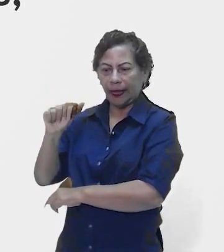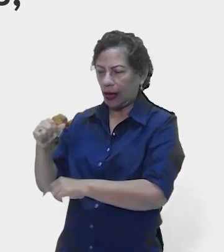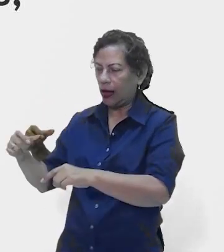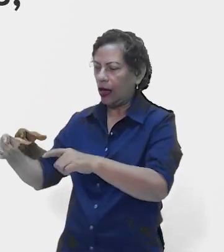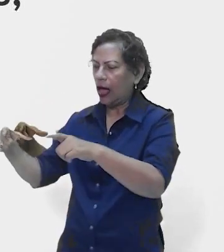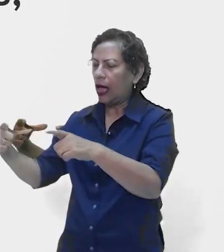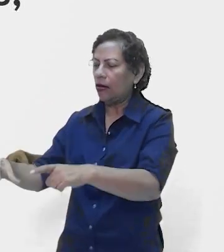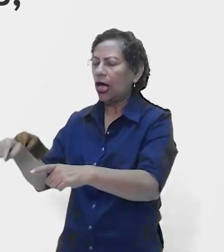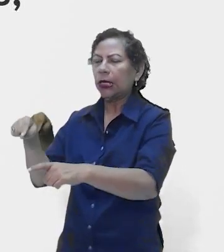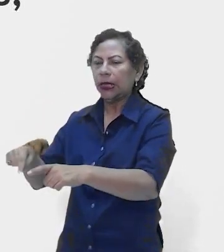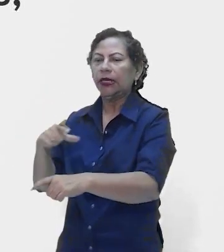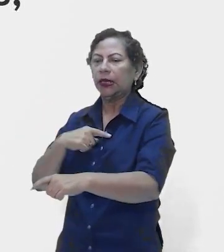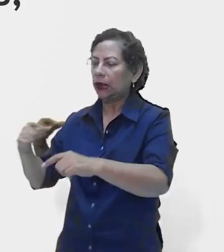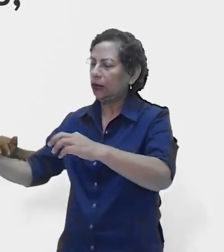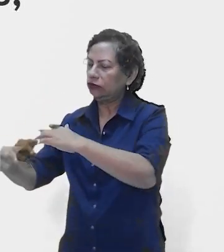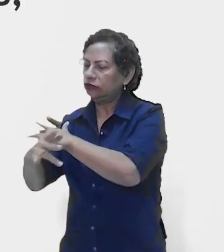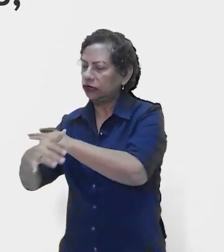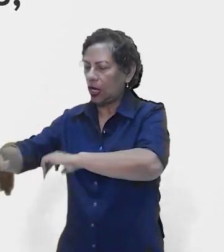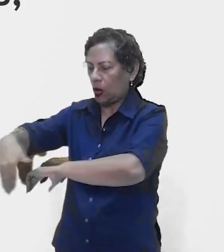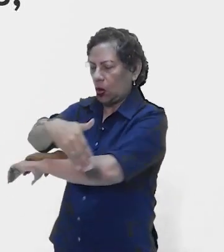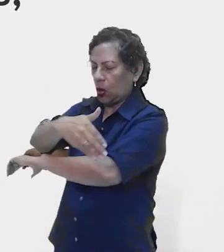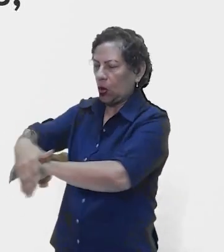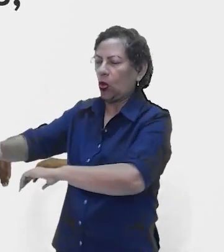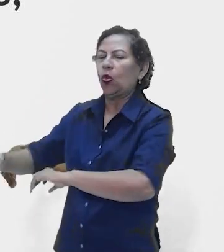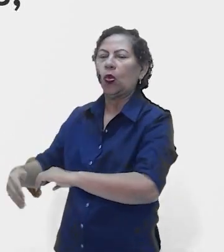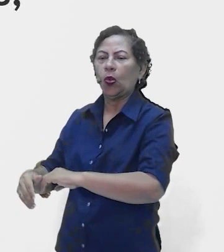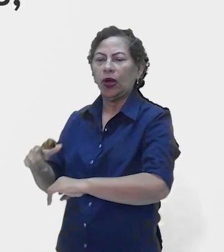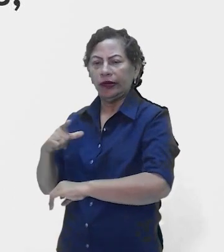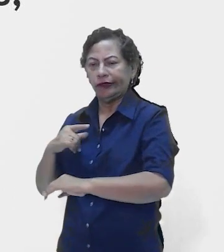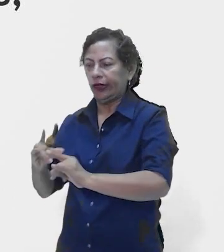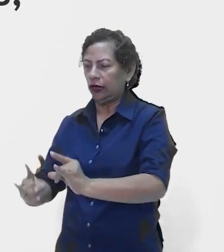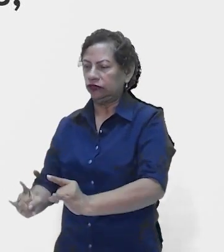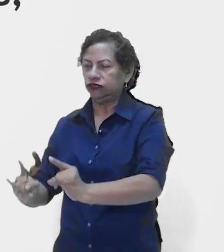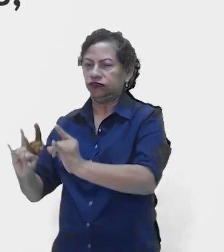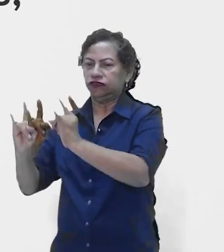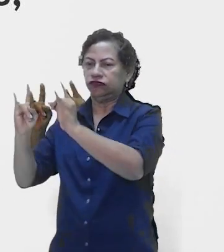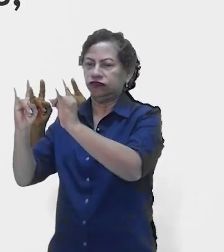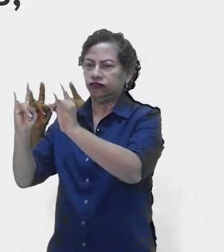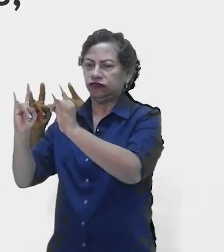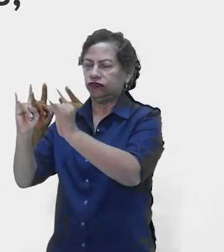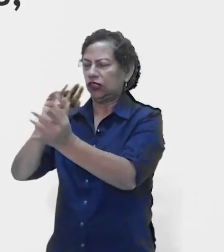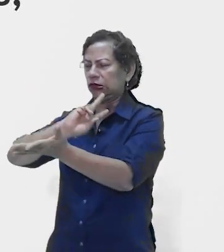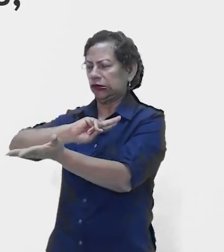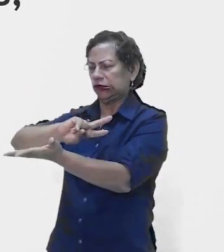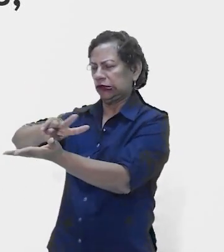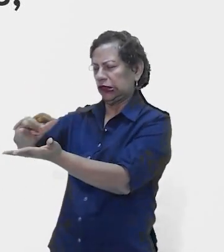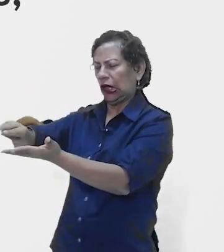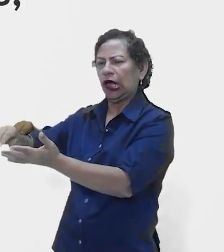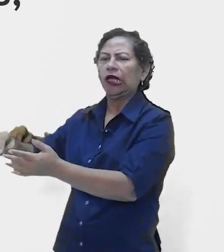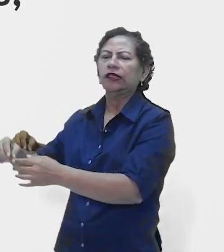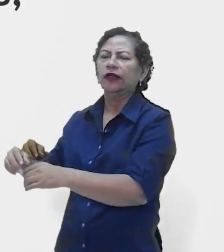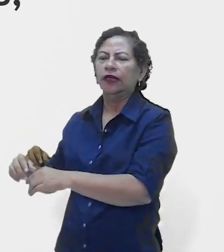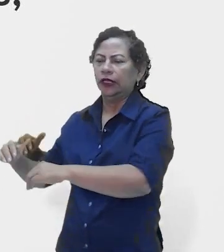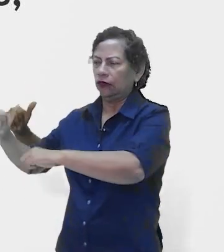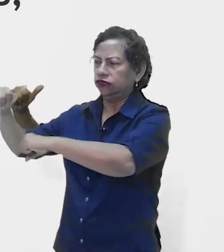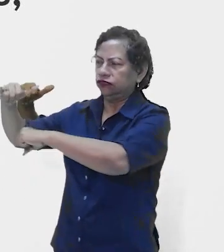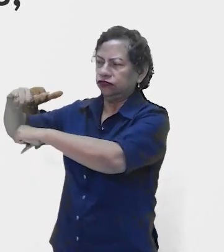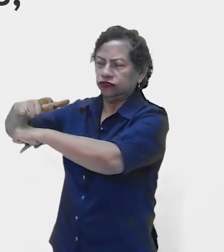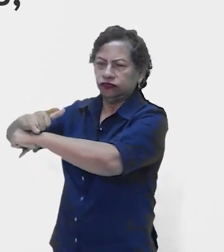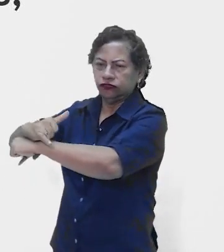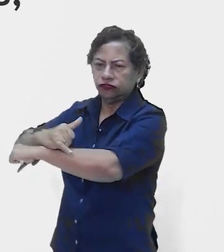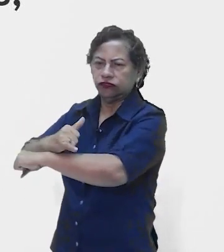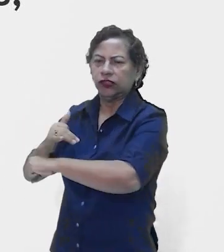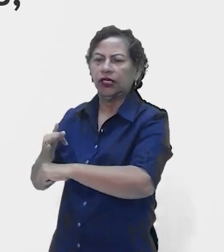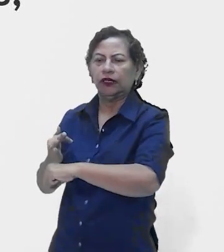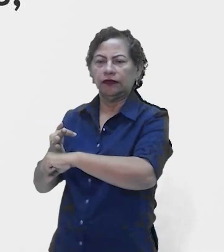que concentra prédios, ruas, avenidas, comércios e os equipamentos urbanos, como portos, aeroportos e universidades. Estou